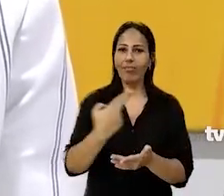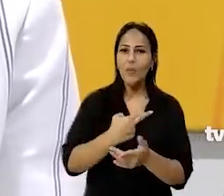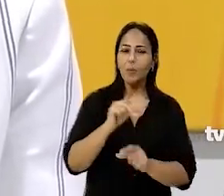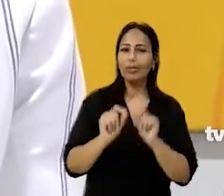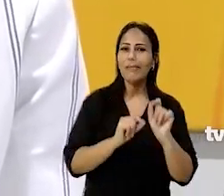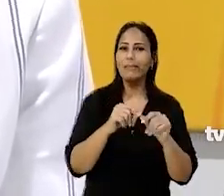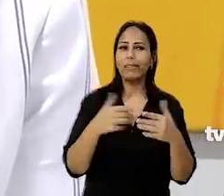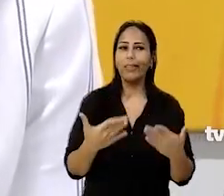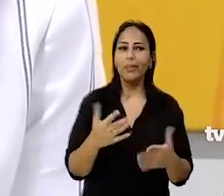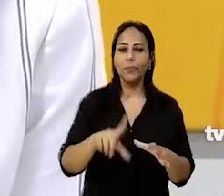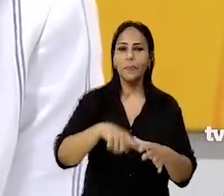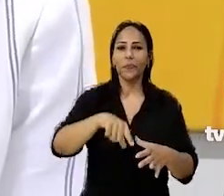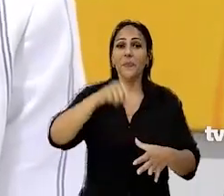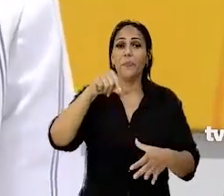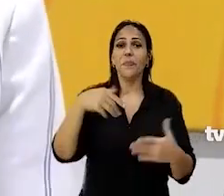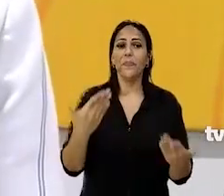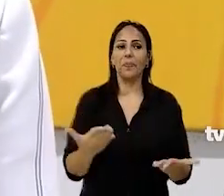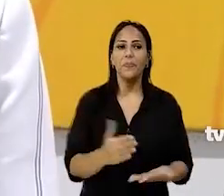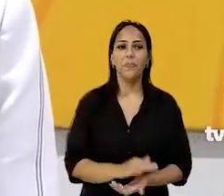pergunta?